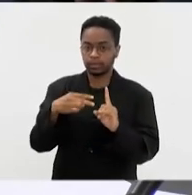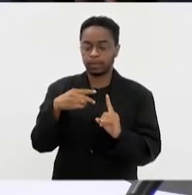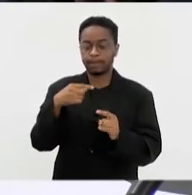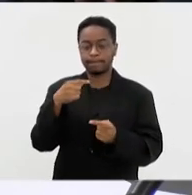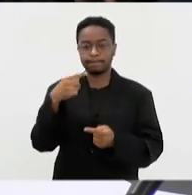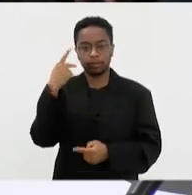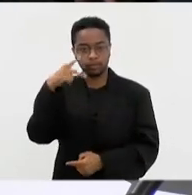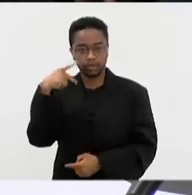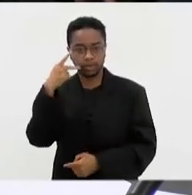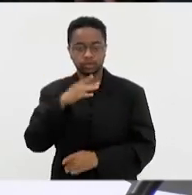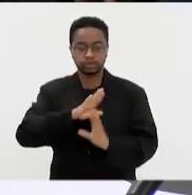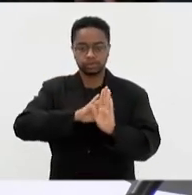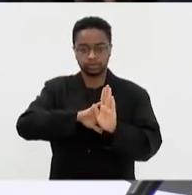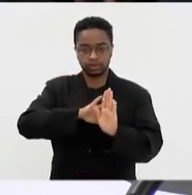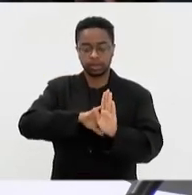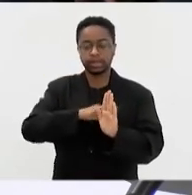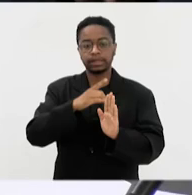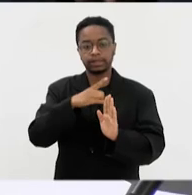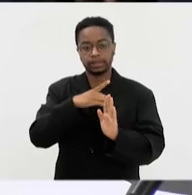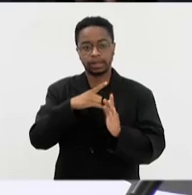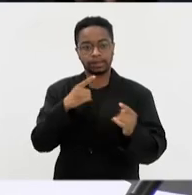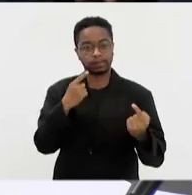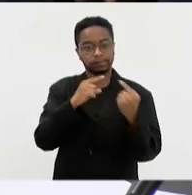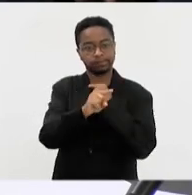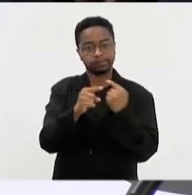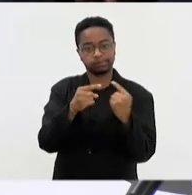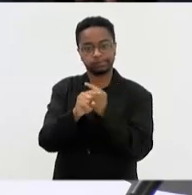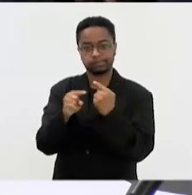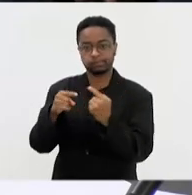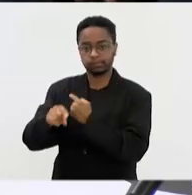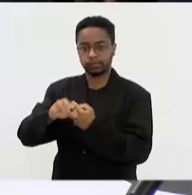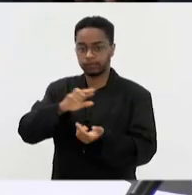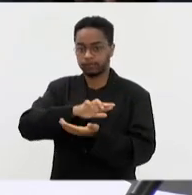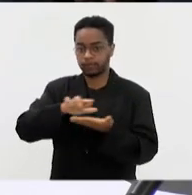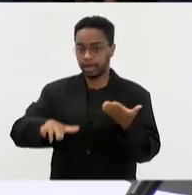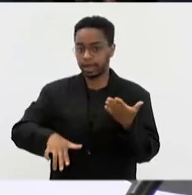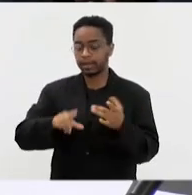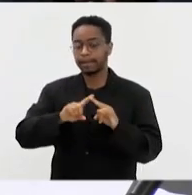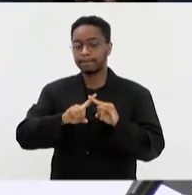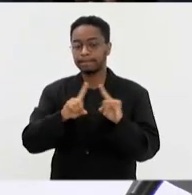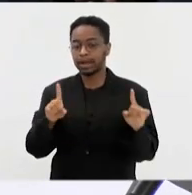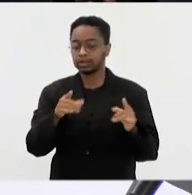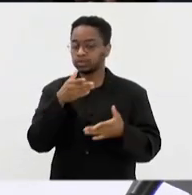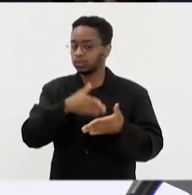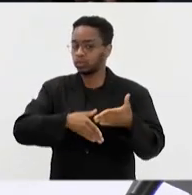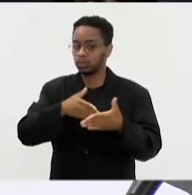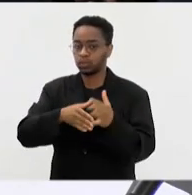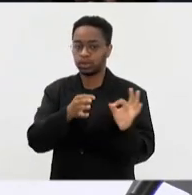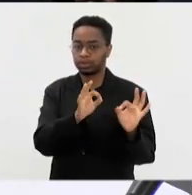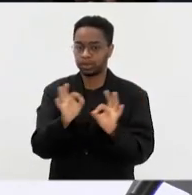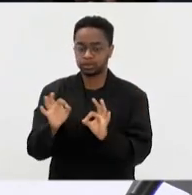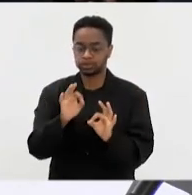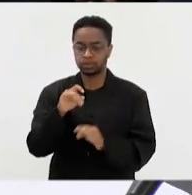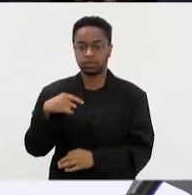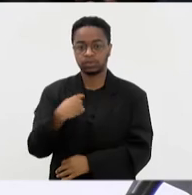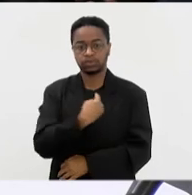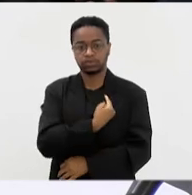ideológico, temos contradições imensas, mas isso não impede que a